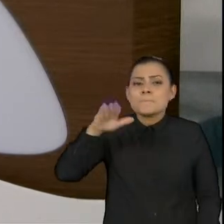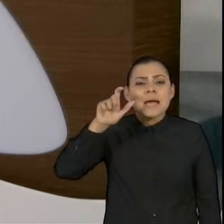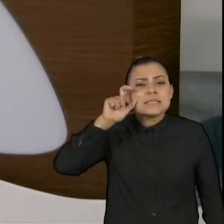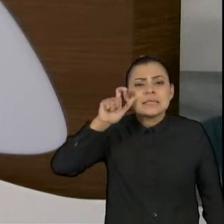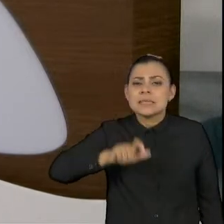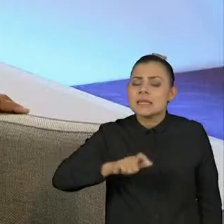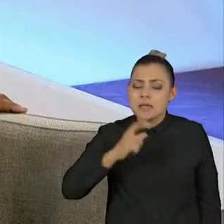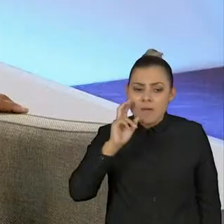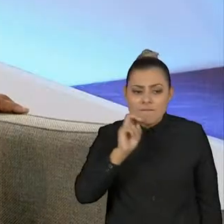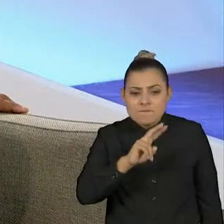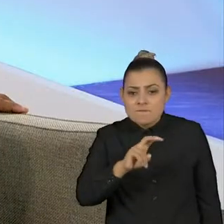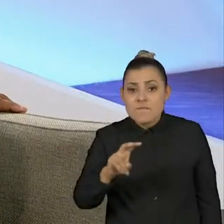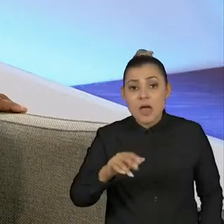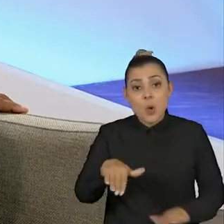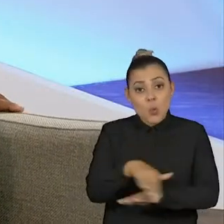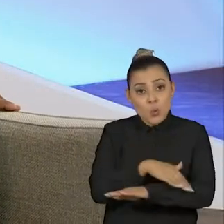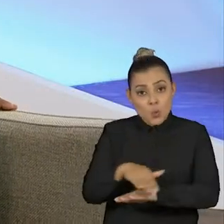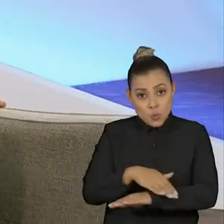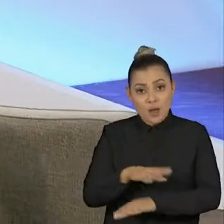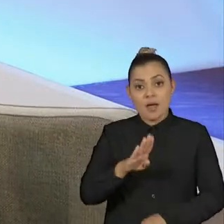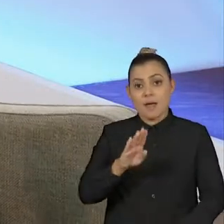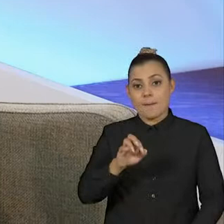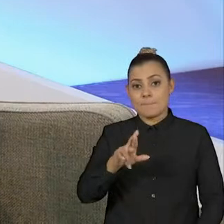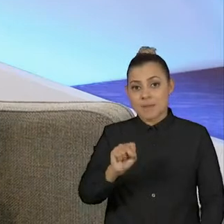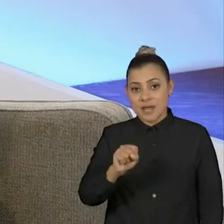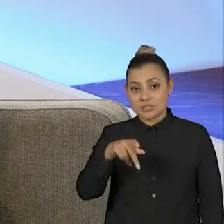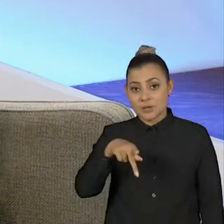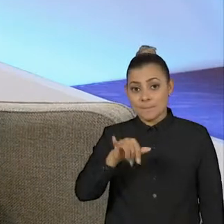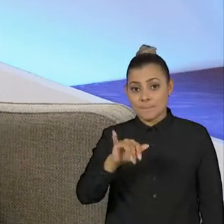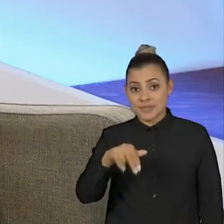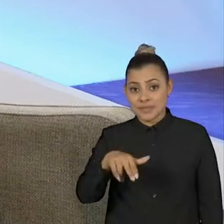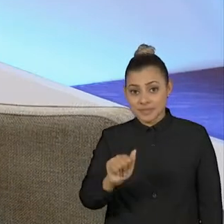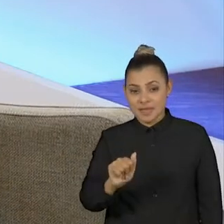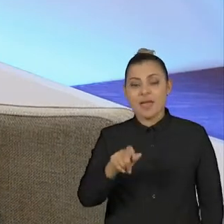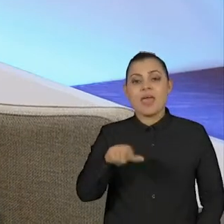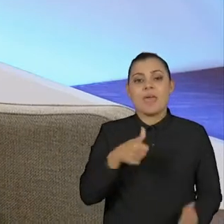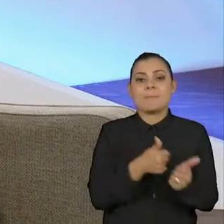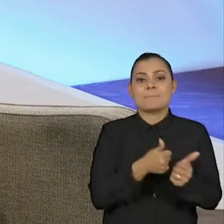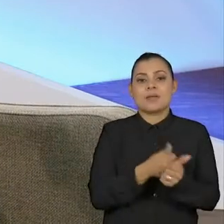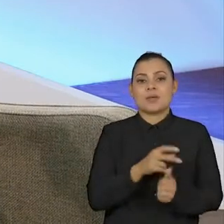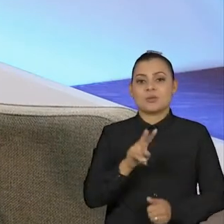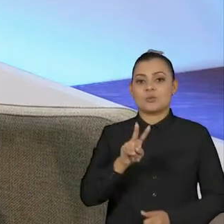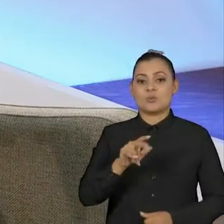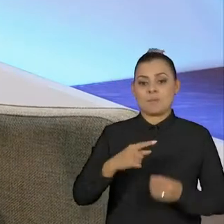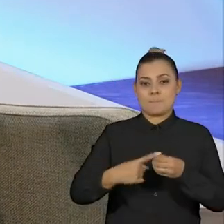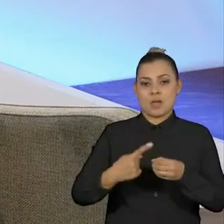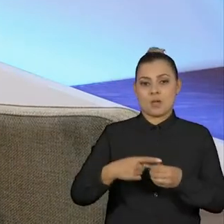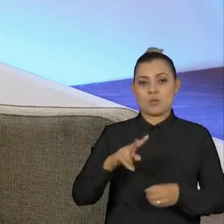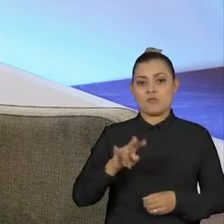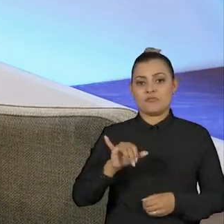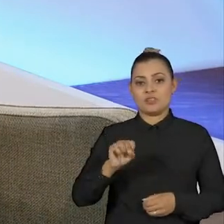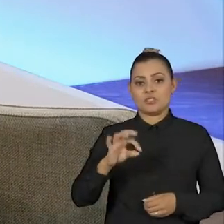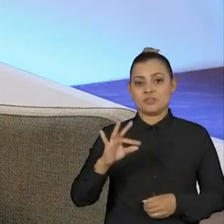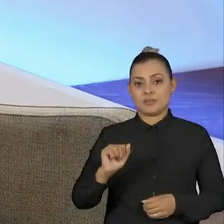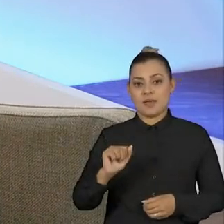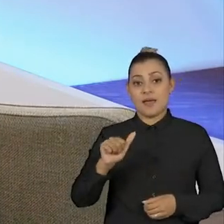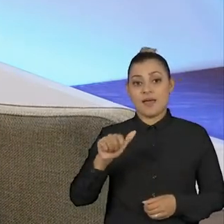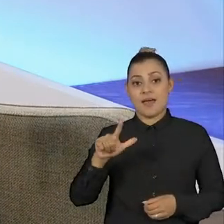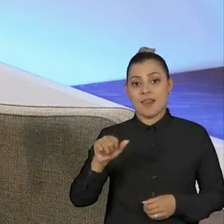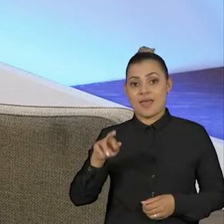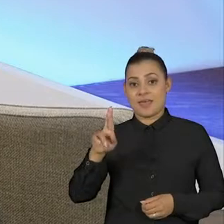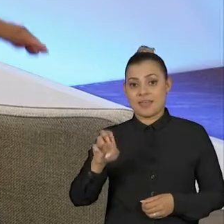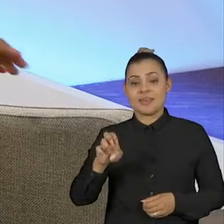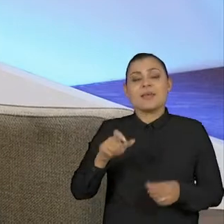interessantes, essa Avenida Braz de Pina hoje, bairro de Vista Alegre, que é quase que um sub-bairro